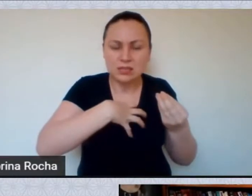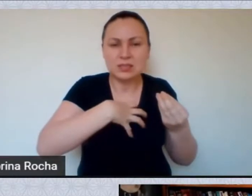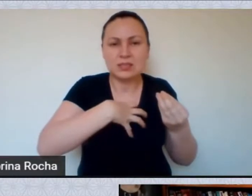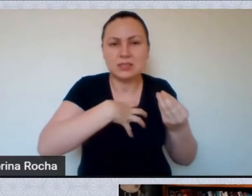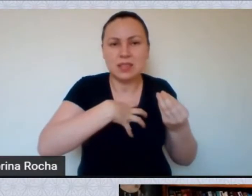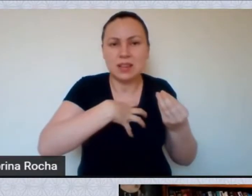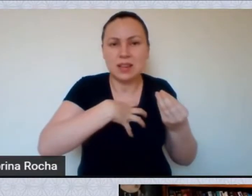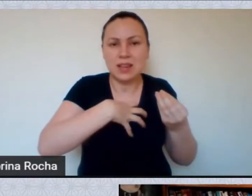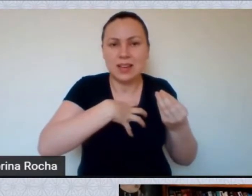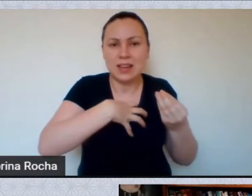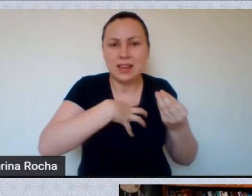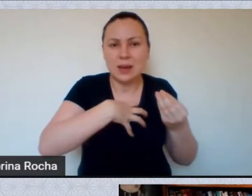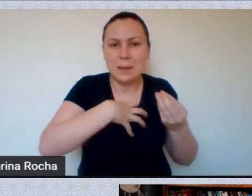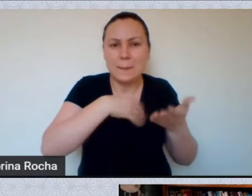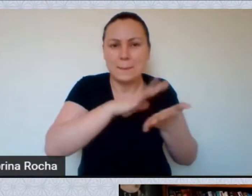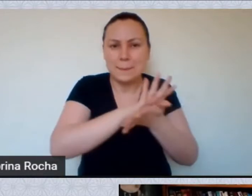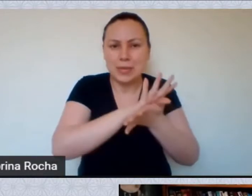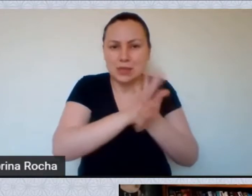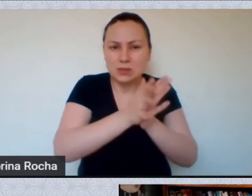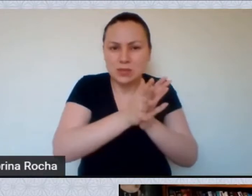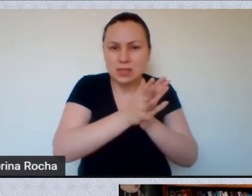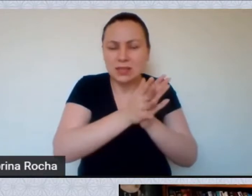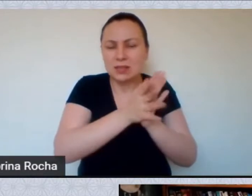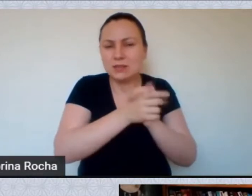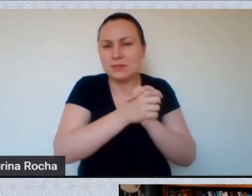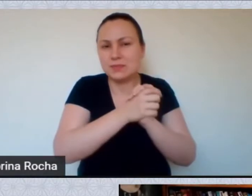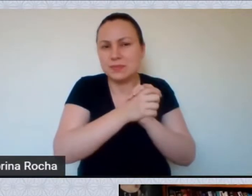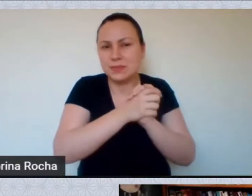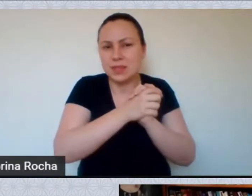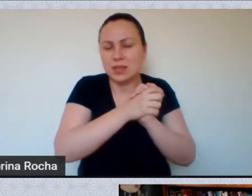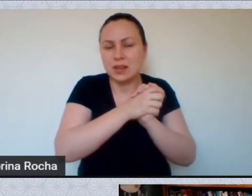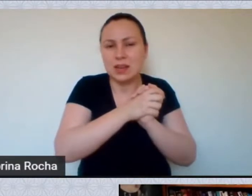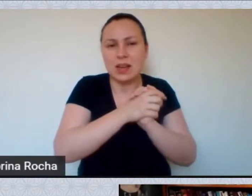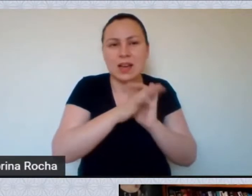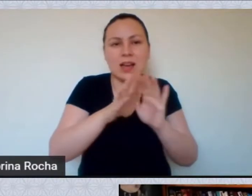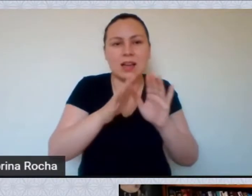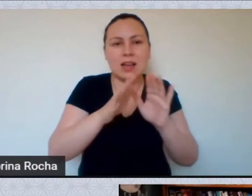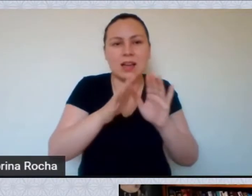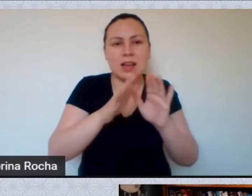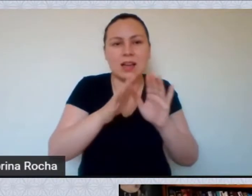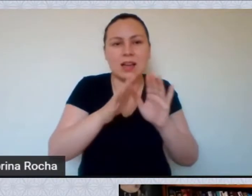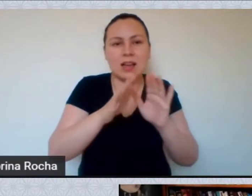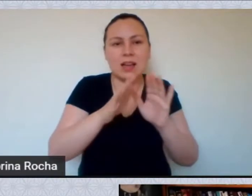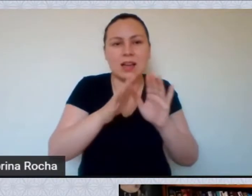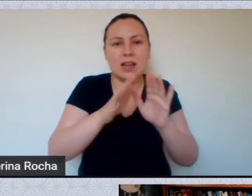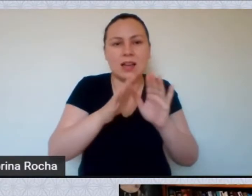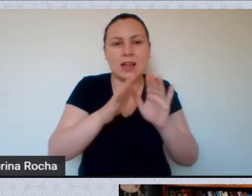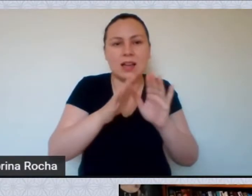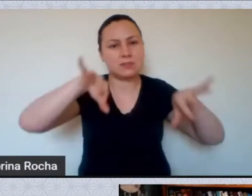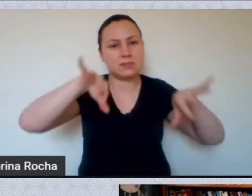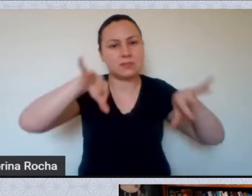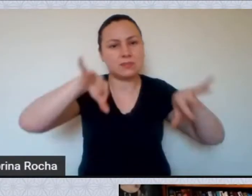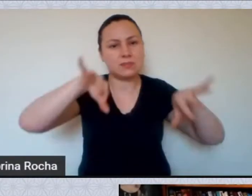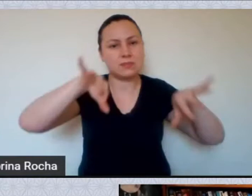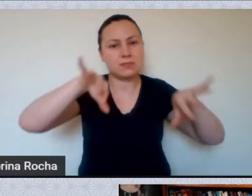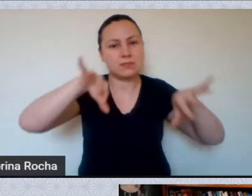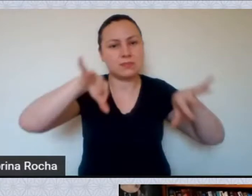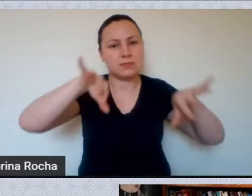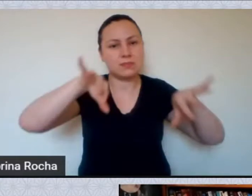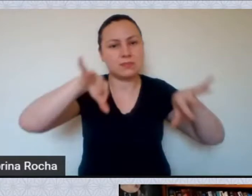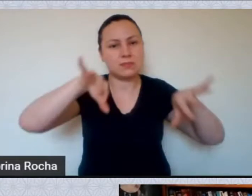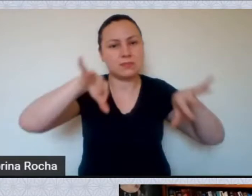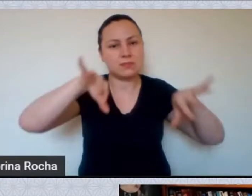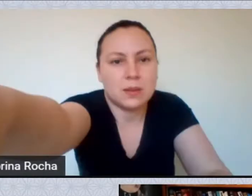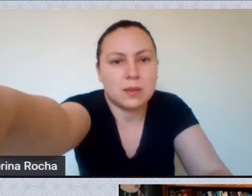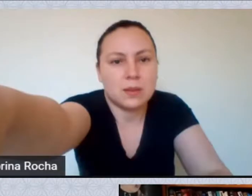esse outro lado do preconceito, né, que faz com que às vezes sejam duas áreas consideradas excludentes, que é o oposto do que você propõe, né? Como a